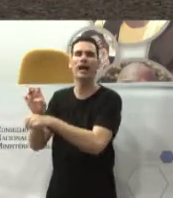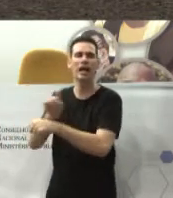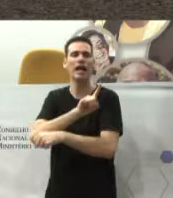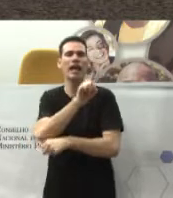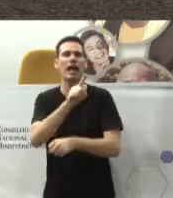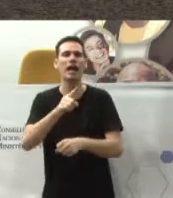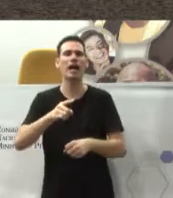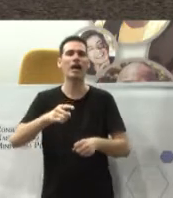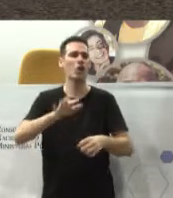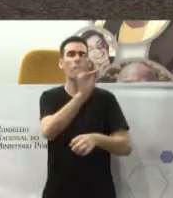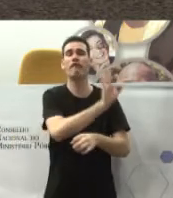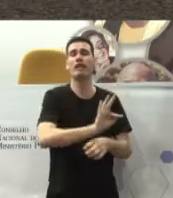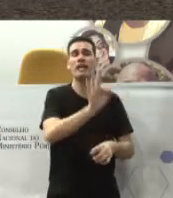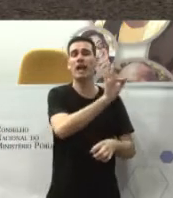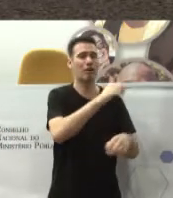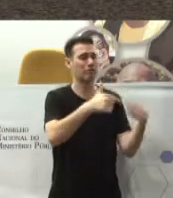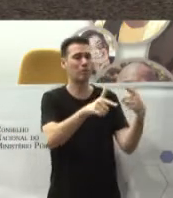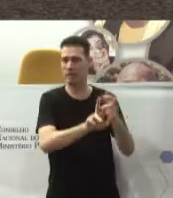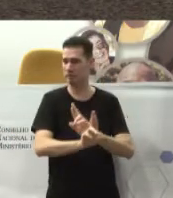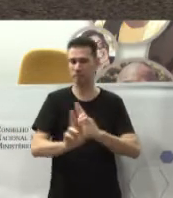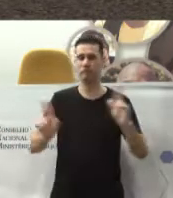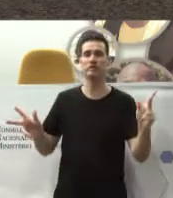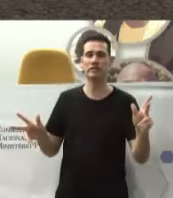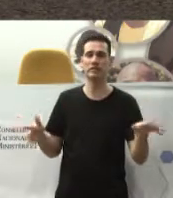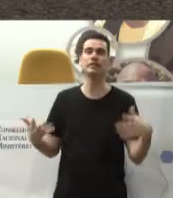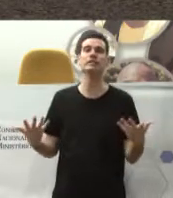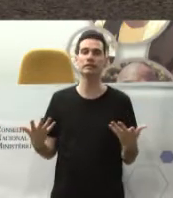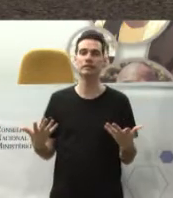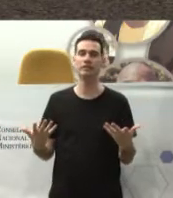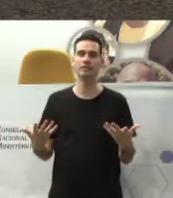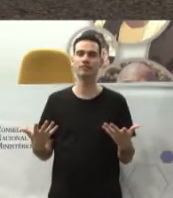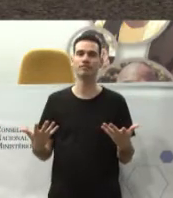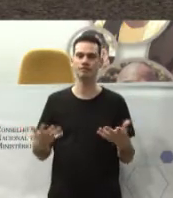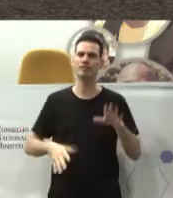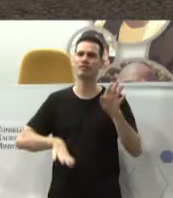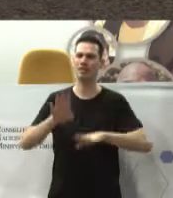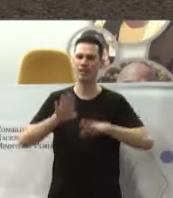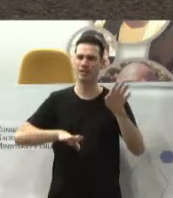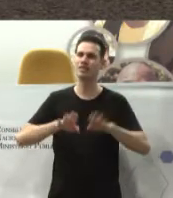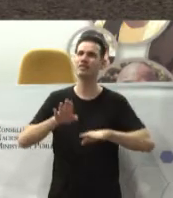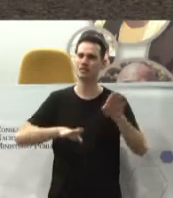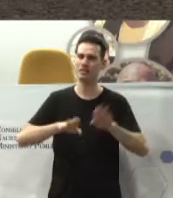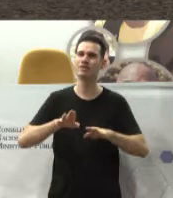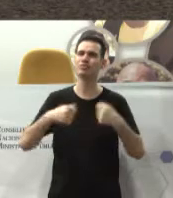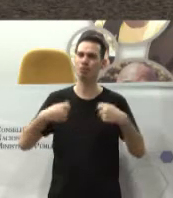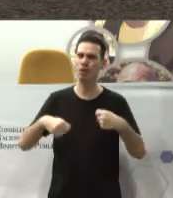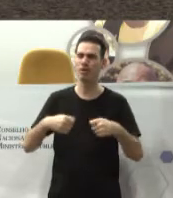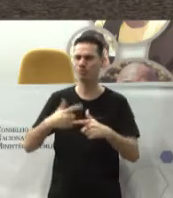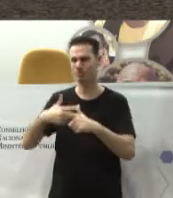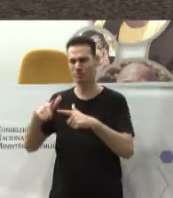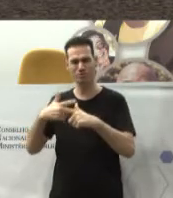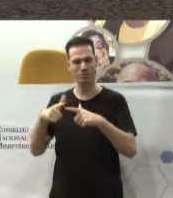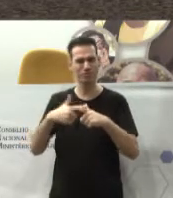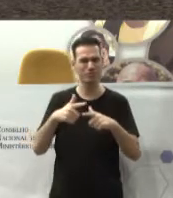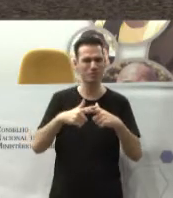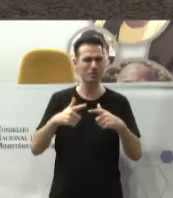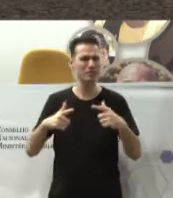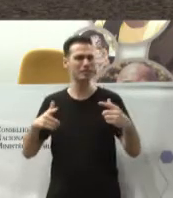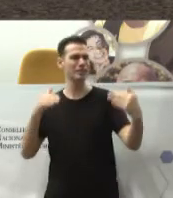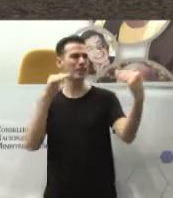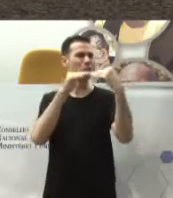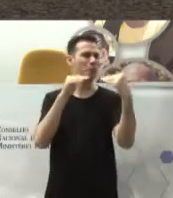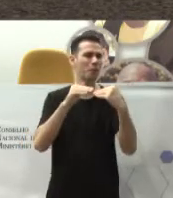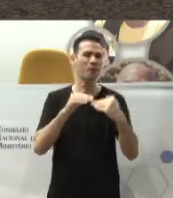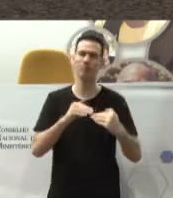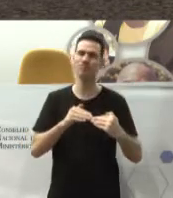e o Ministério Público Federal de uma terceira forma. Isso muitas vezes na mesma situação com efeitos contraditórios e muitas vezes